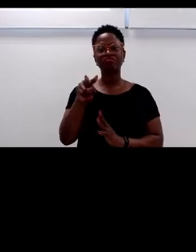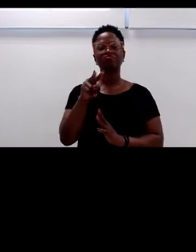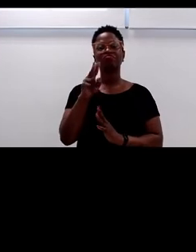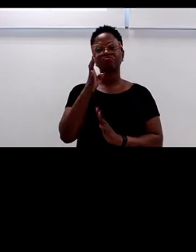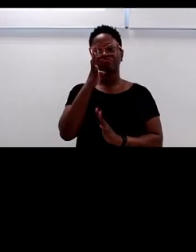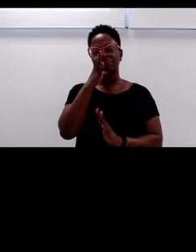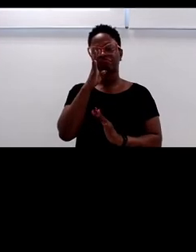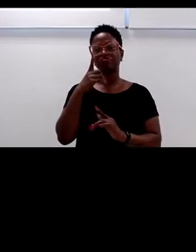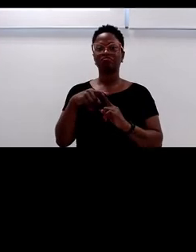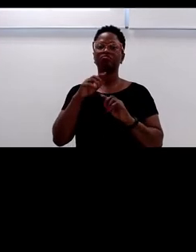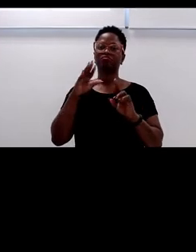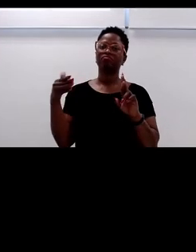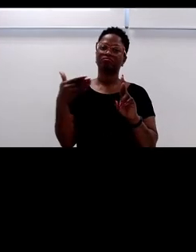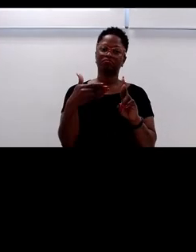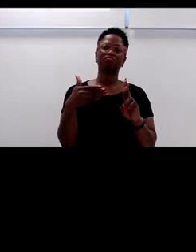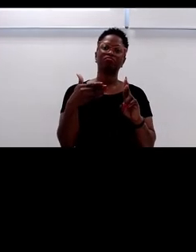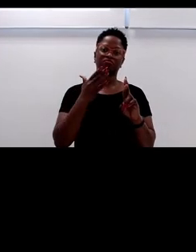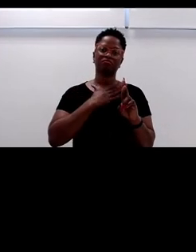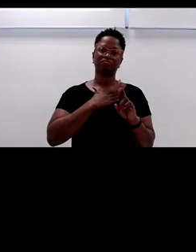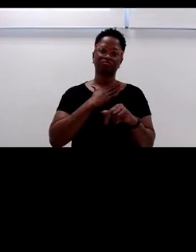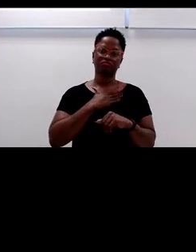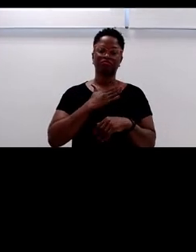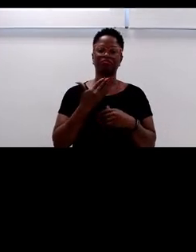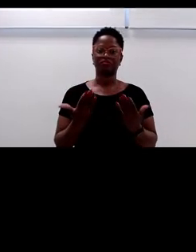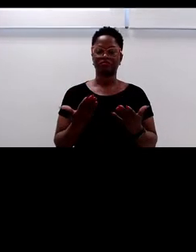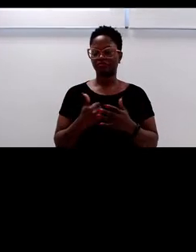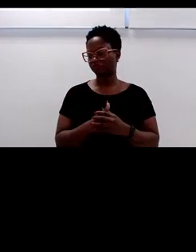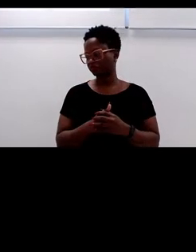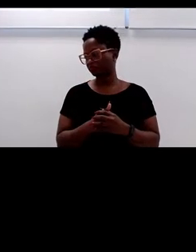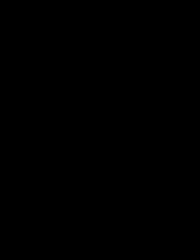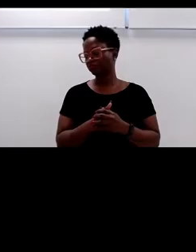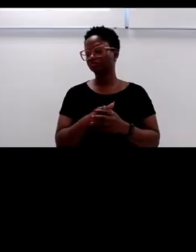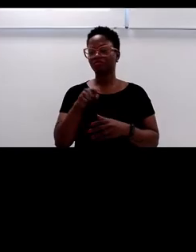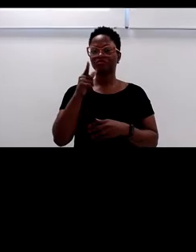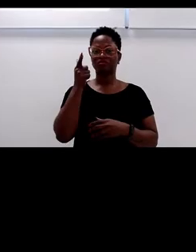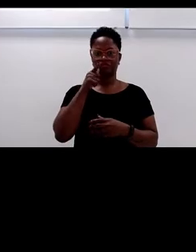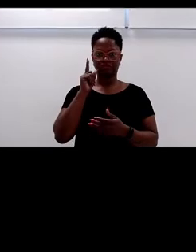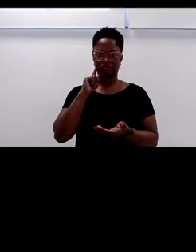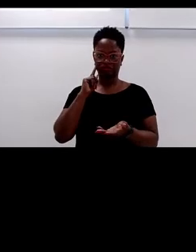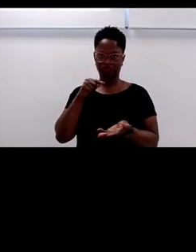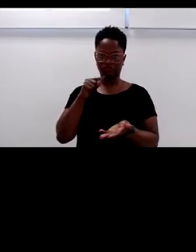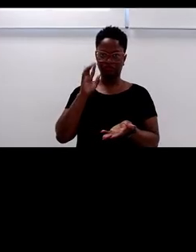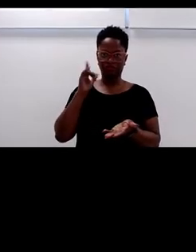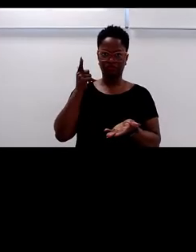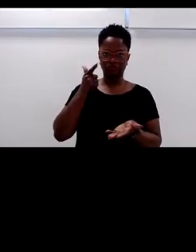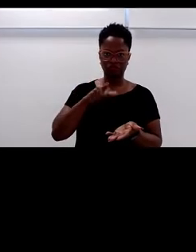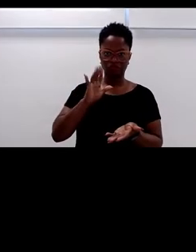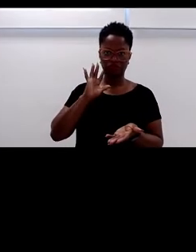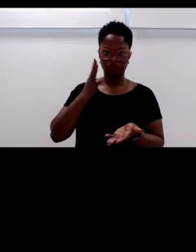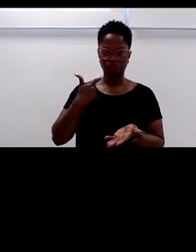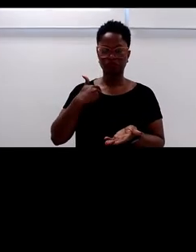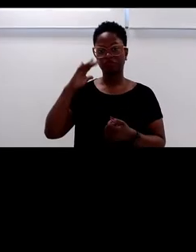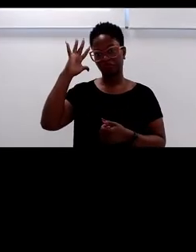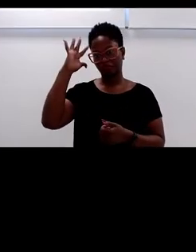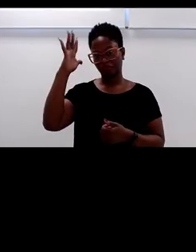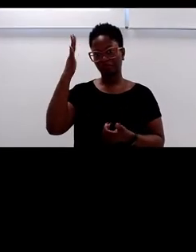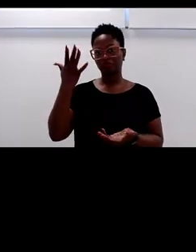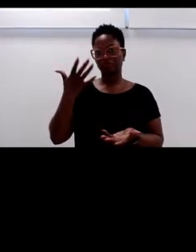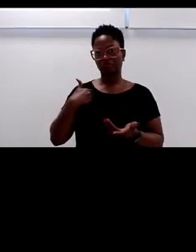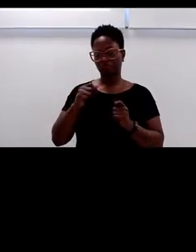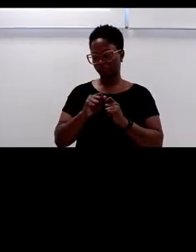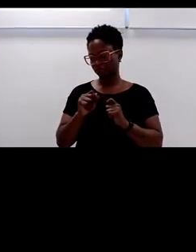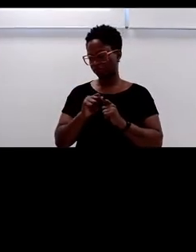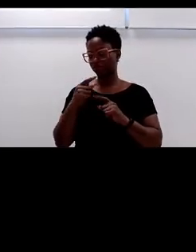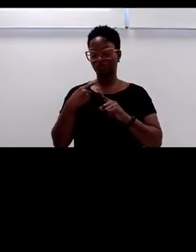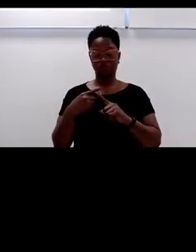como referência para mim, né? Mas olha aí como é que você resolve, tá vendo? Não, eu pensei em fazer subgrupos, porque estava